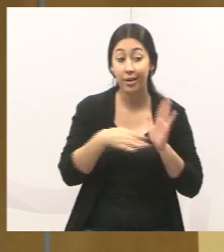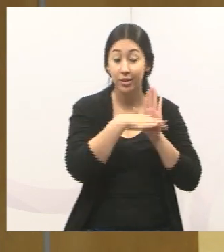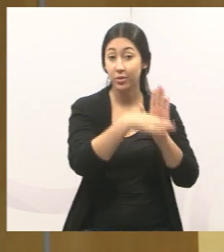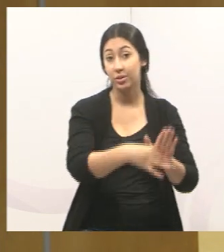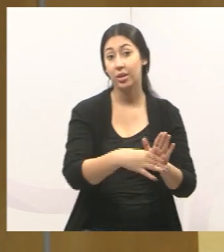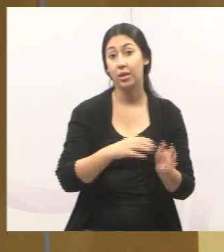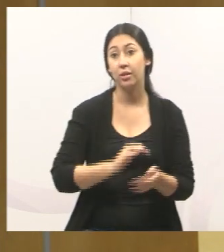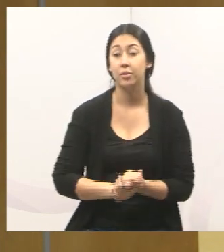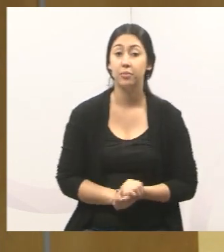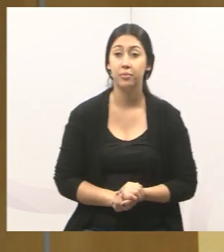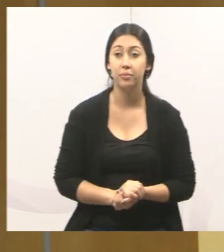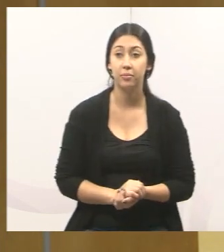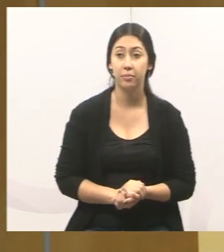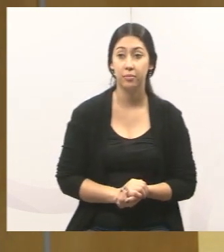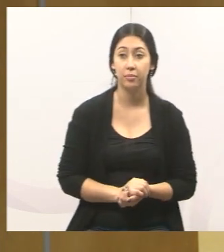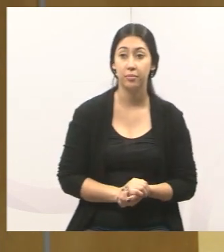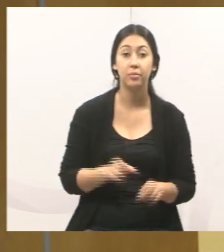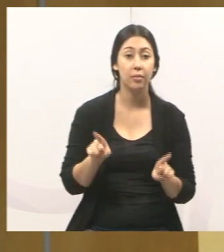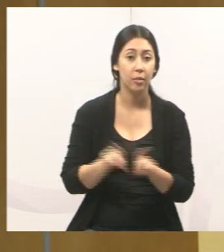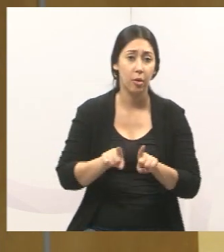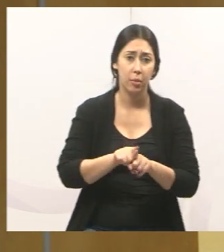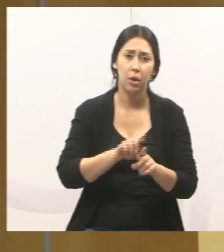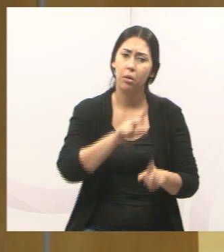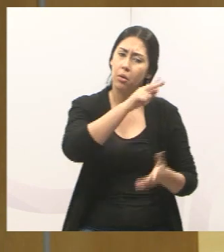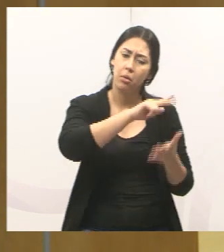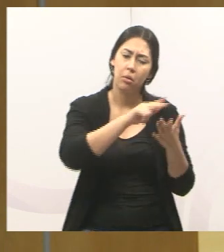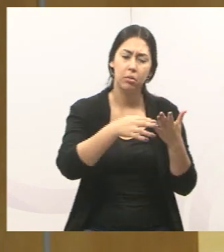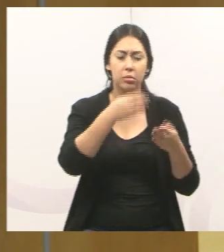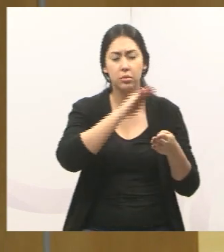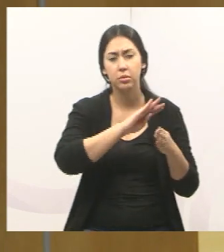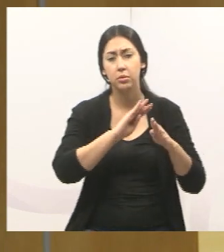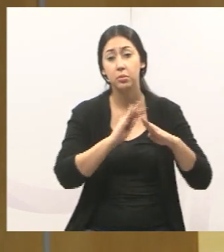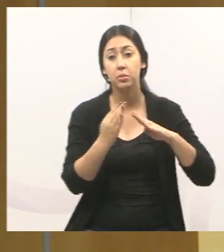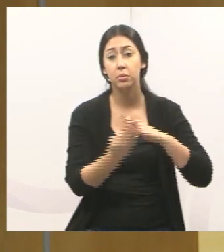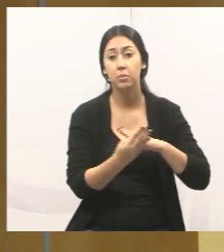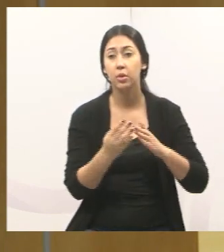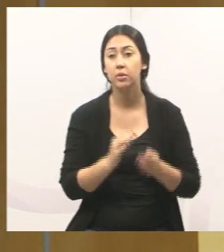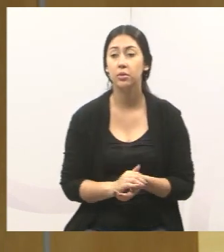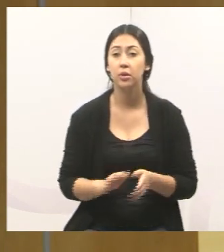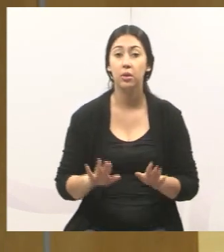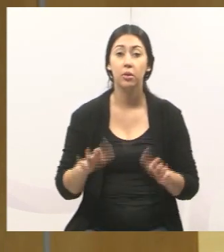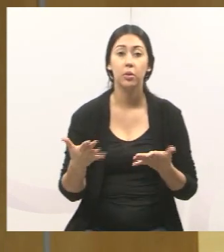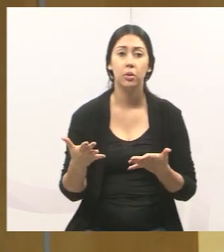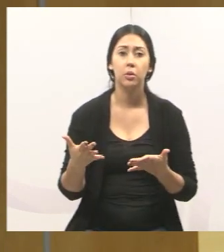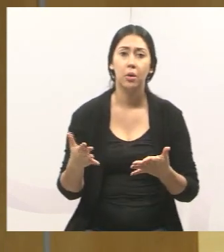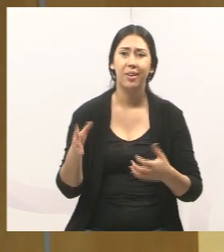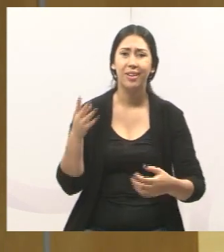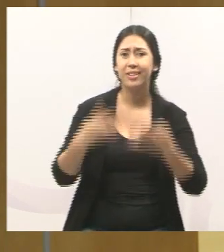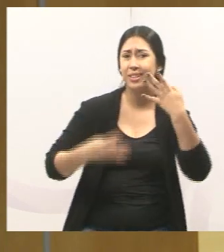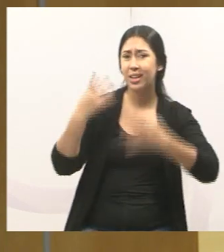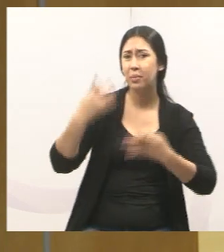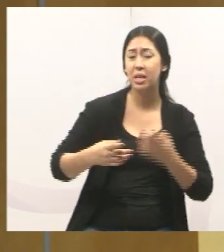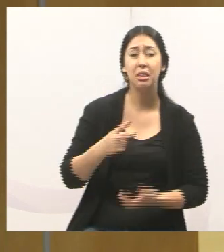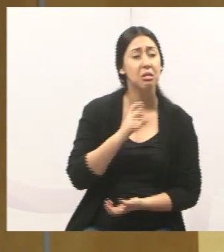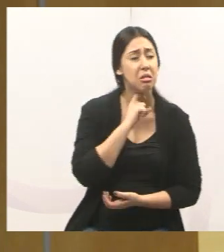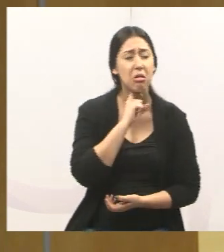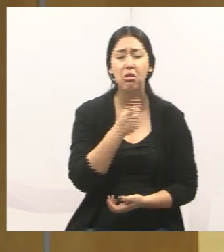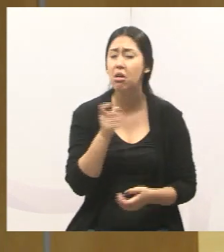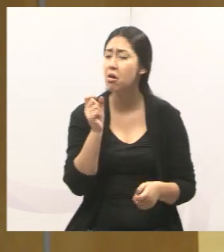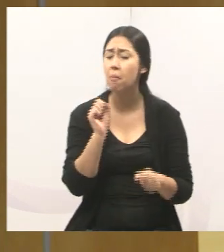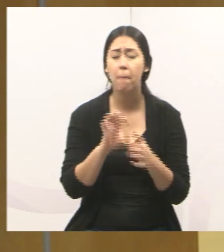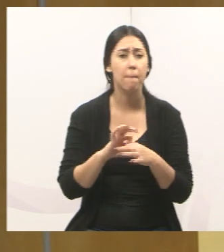diferente lá no Pedramar, por exemplo, no Imperial, aliás, quando barraram quase que todo mundo ali para construir, não podia construir